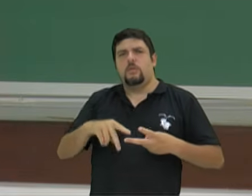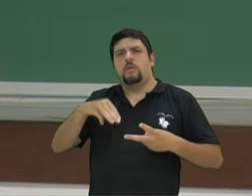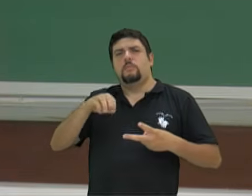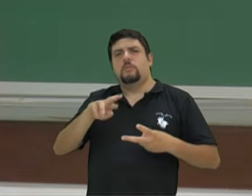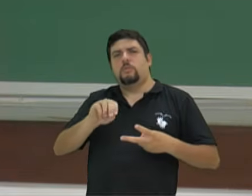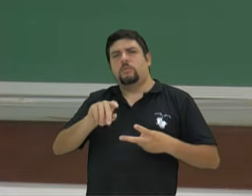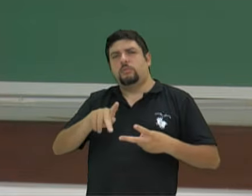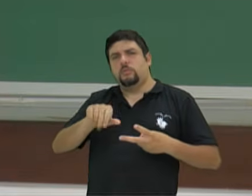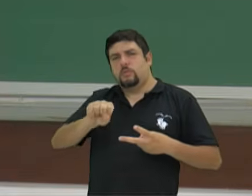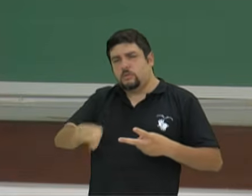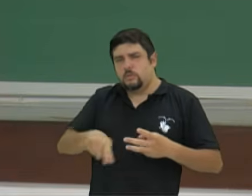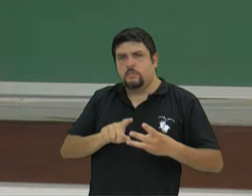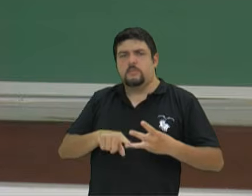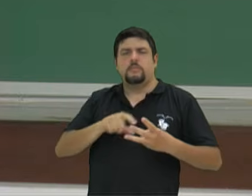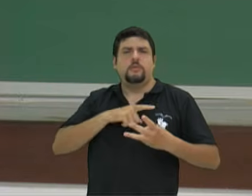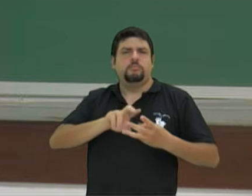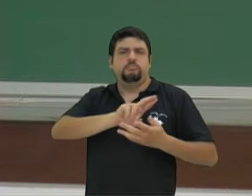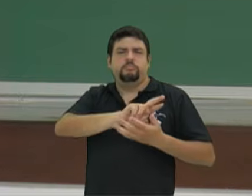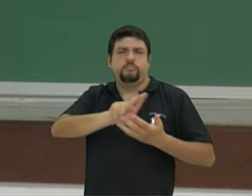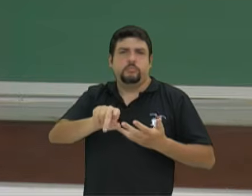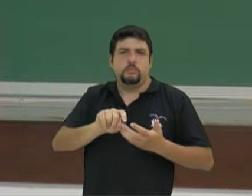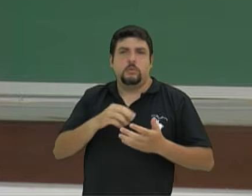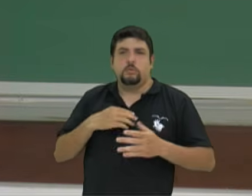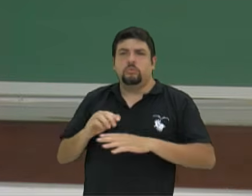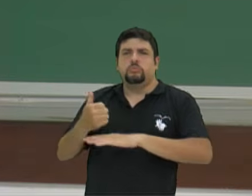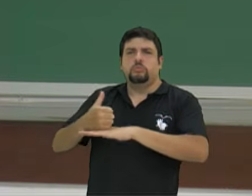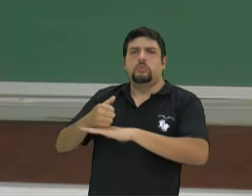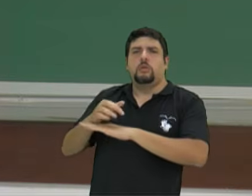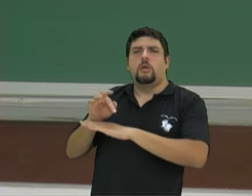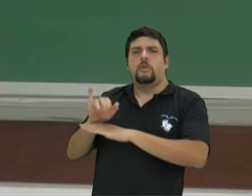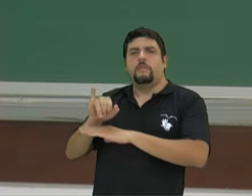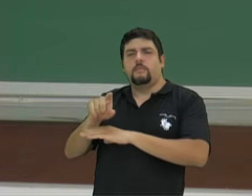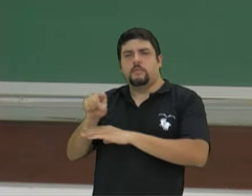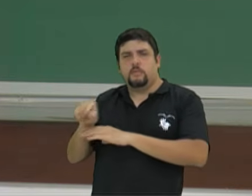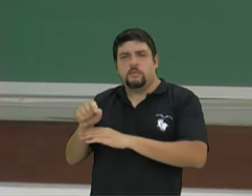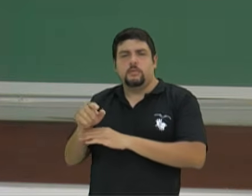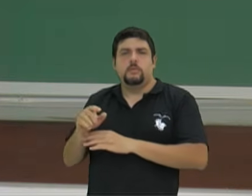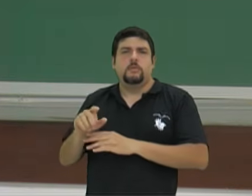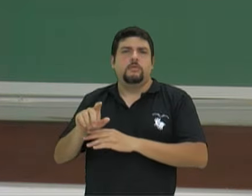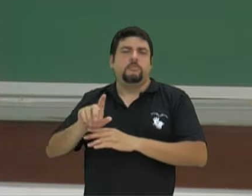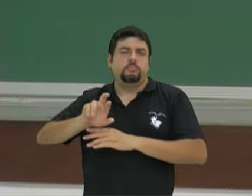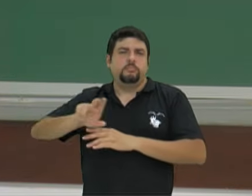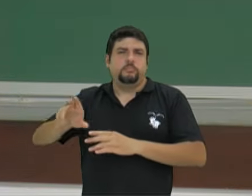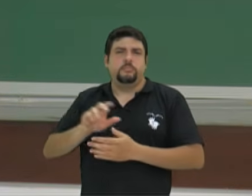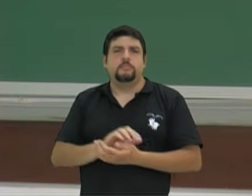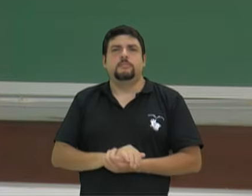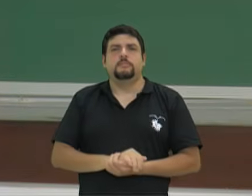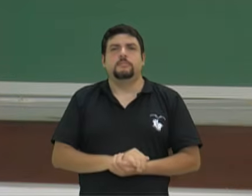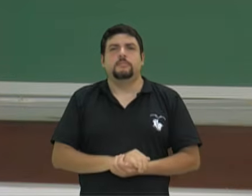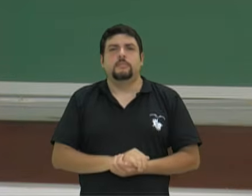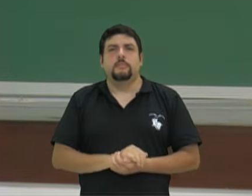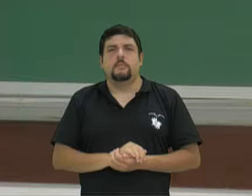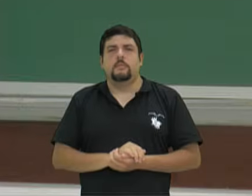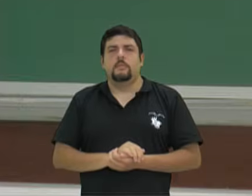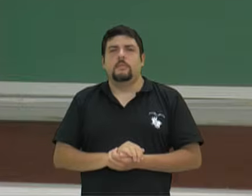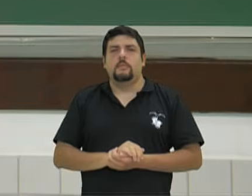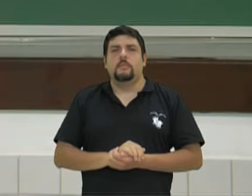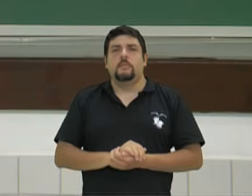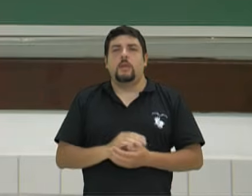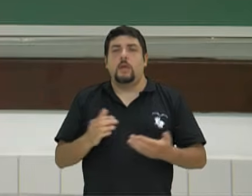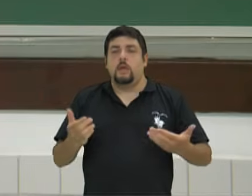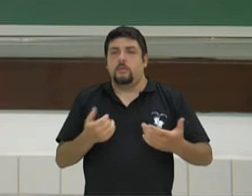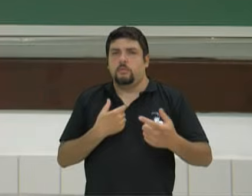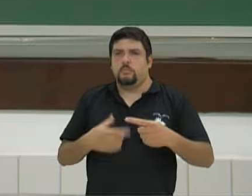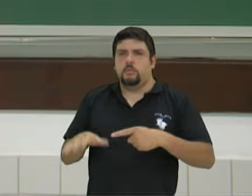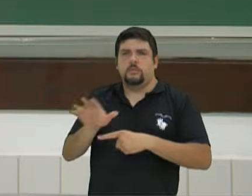Metrópolis, você pode fazer um monte de gente, falar do diretor, do Fritz Lang, que eu gosto muito. E vamos agora dar sequência, porque a gente chega na parte do